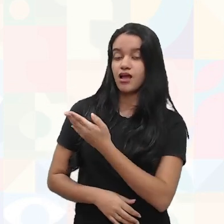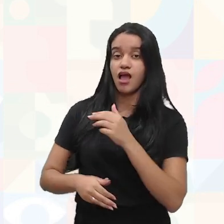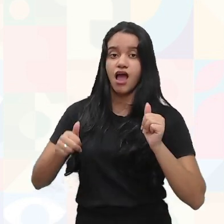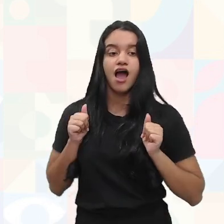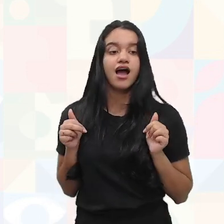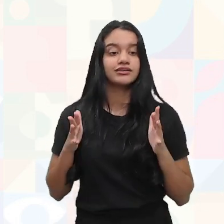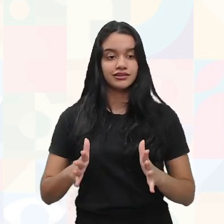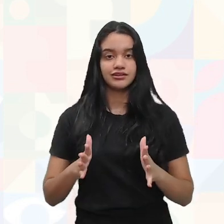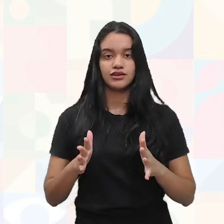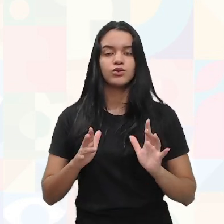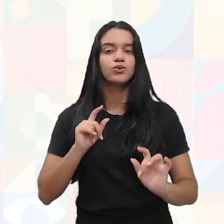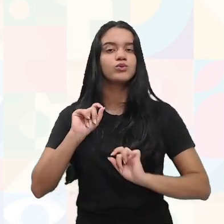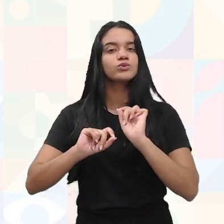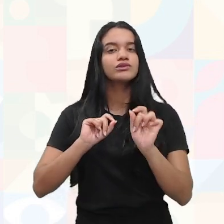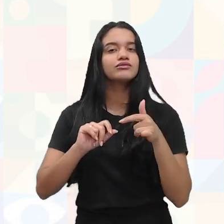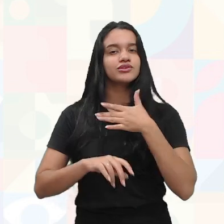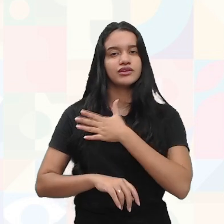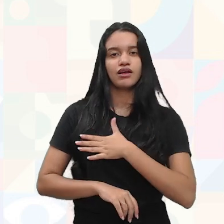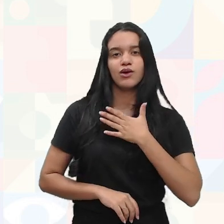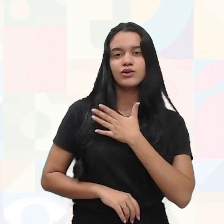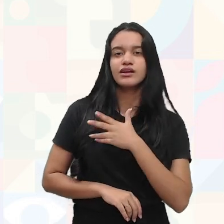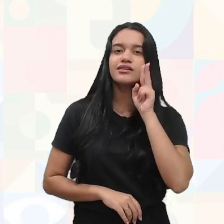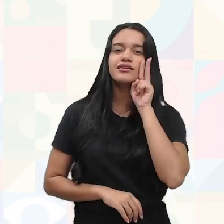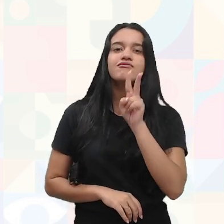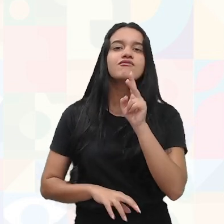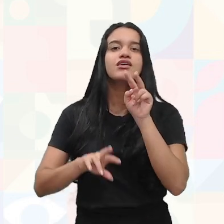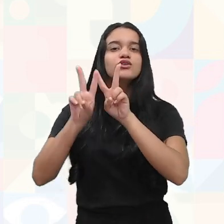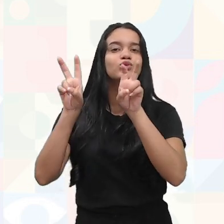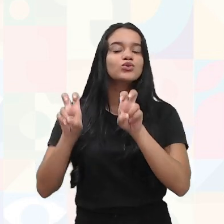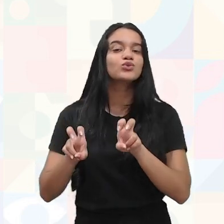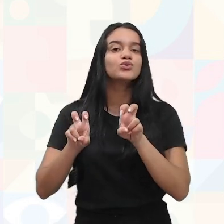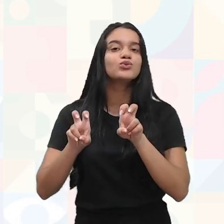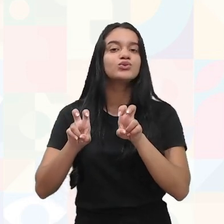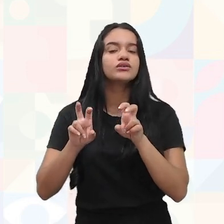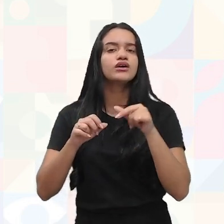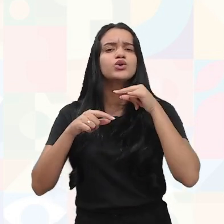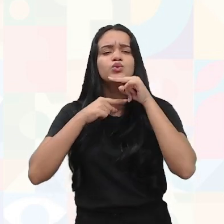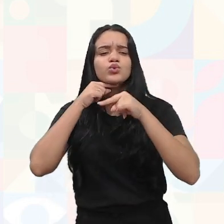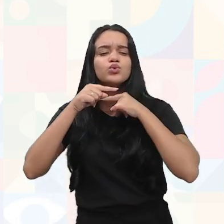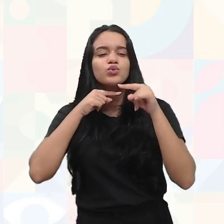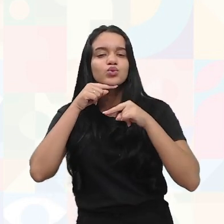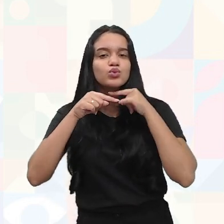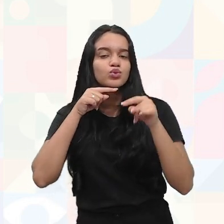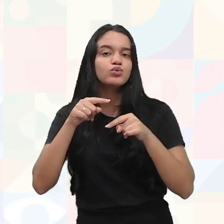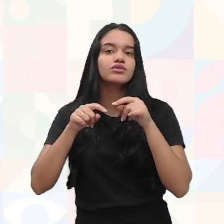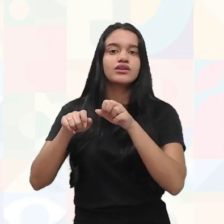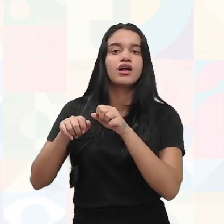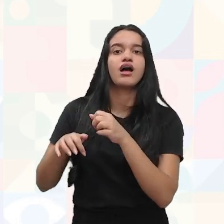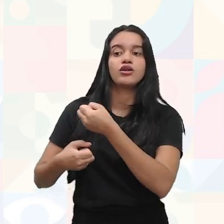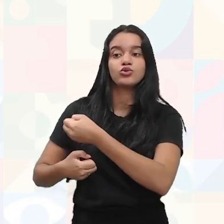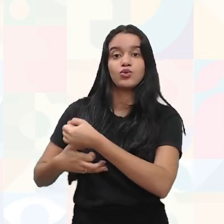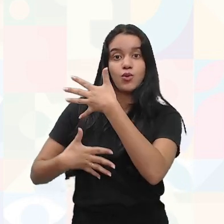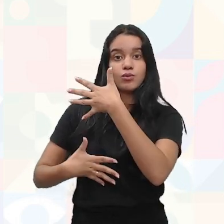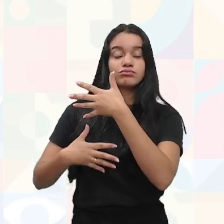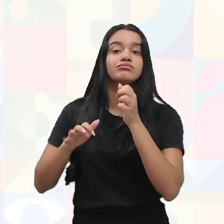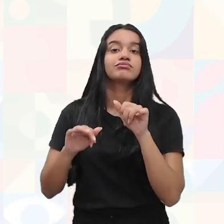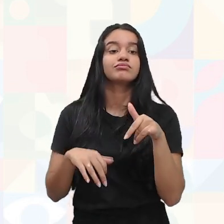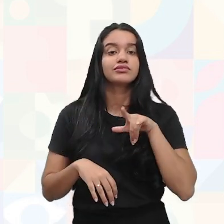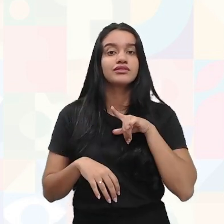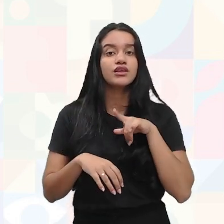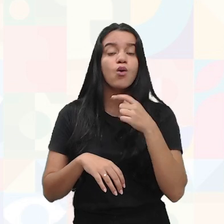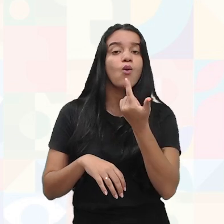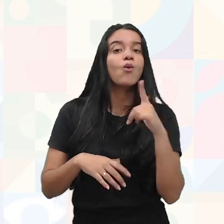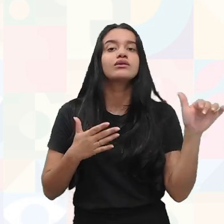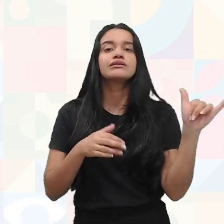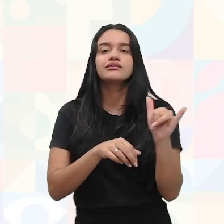ação. O que mais você gostaria de saber sobre esse assunto? Deixe suas dúvidas nos comentários. Esse é um exemplo. Ali tem outros